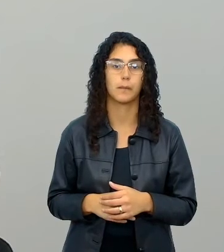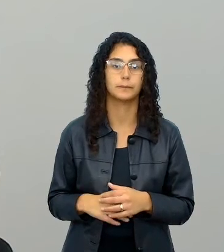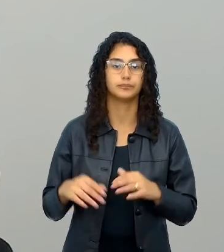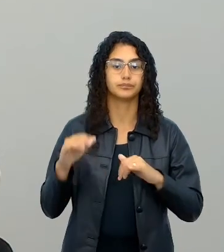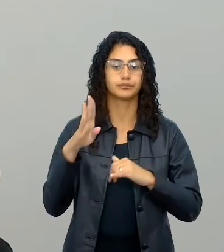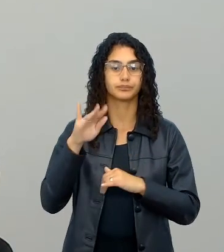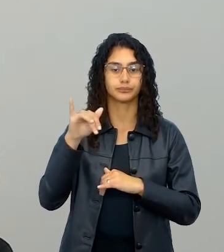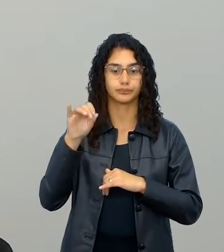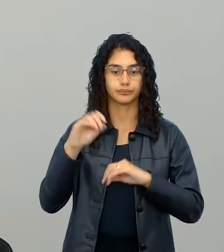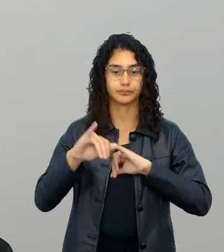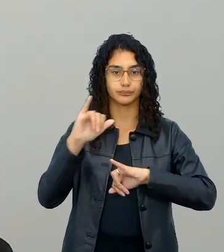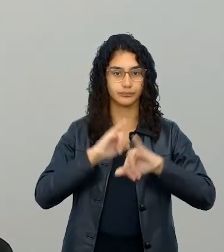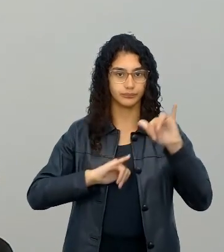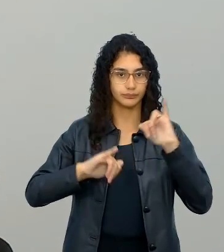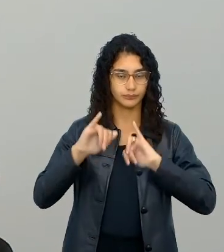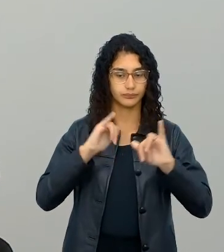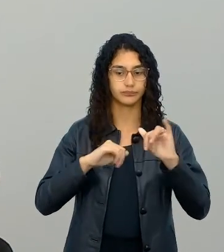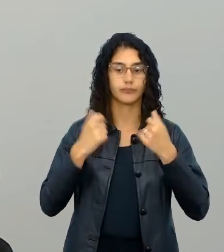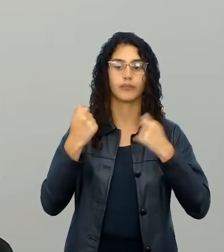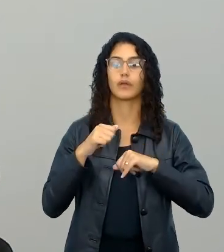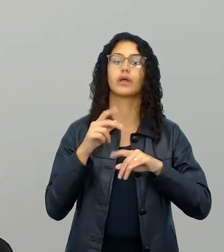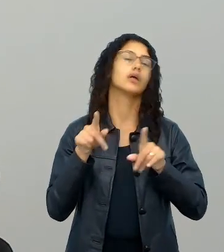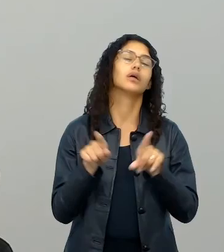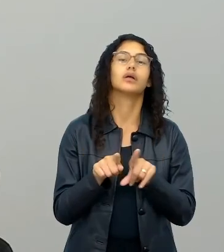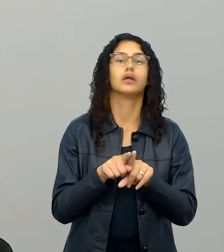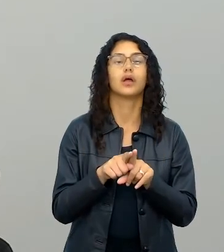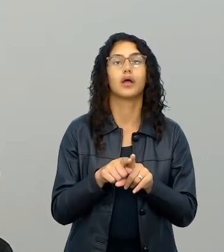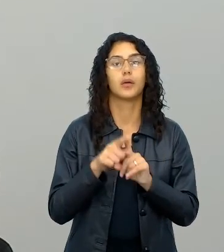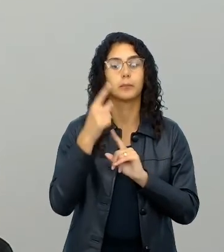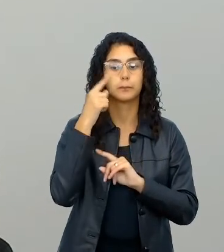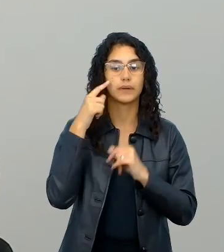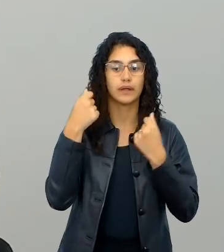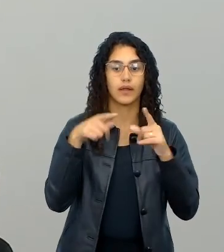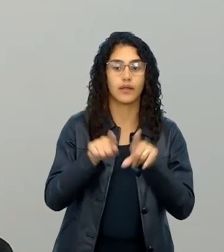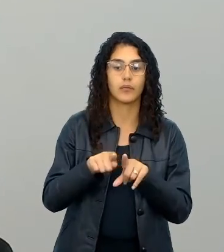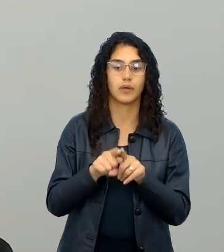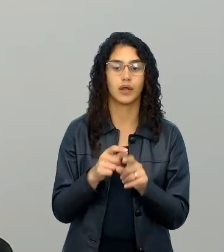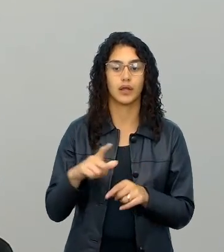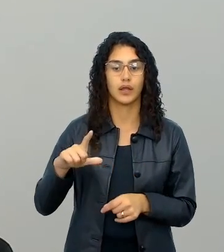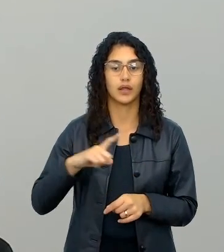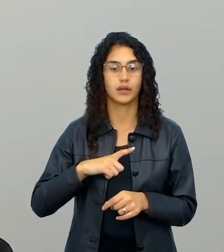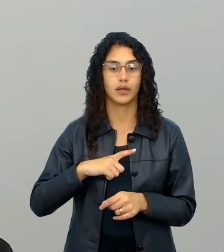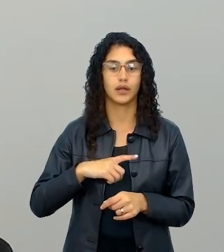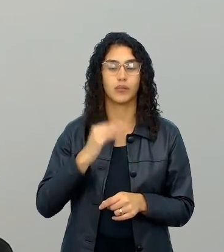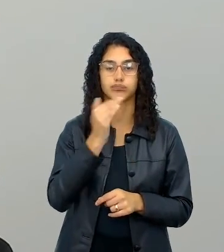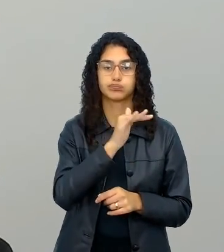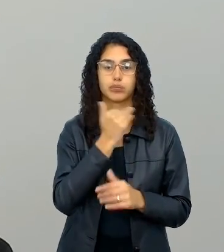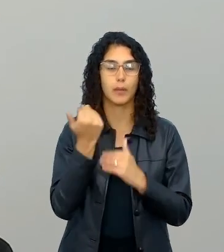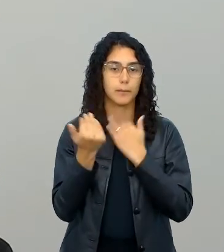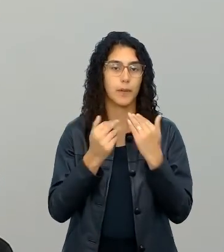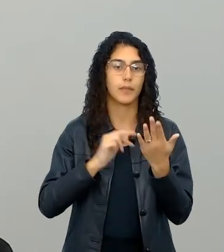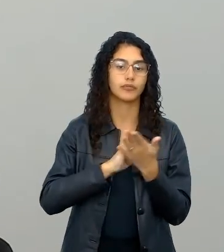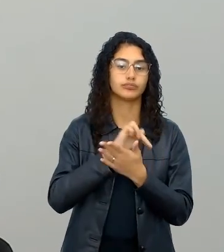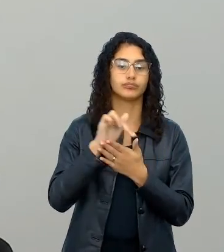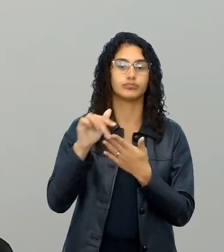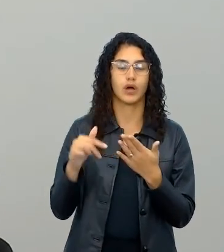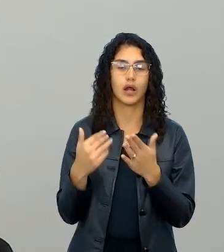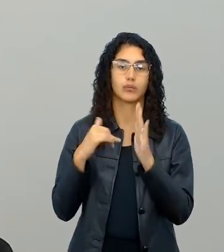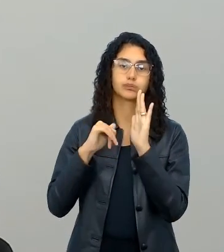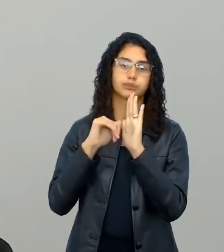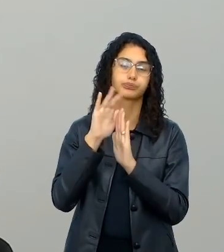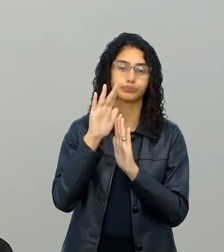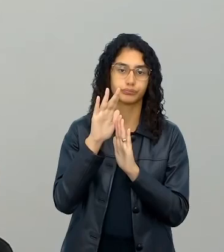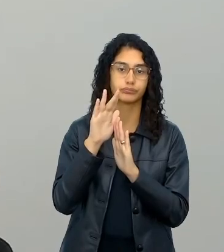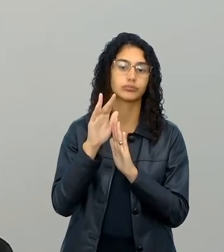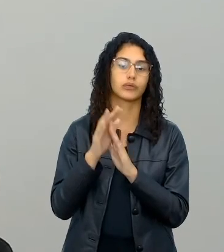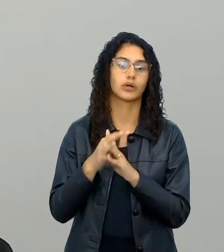de oxigênio, né? Então, isso daí é muito sério e aí causa essa mortandade, né, em alta